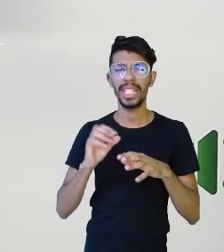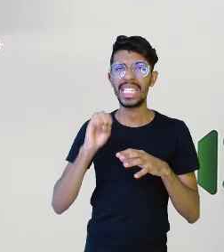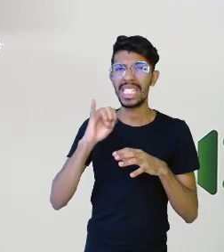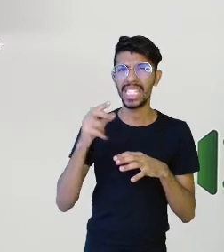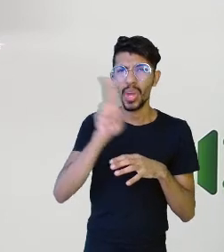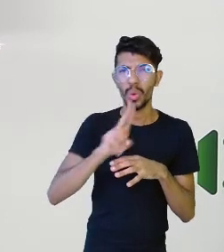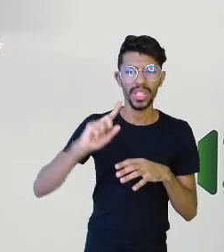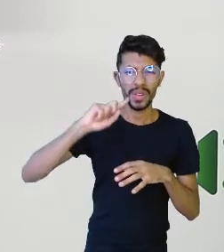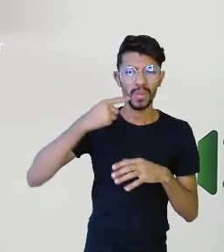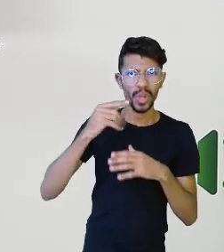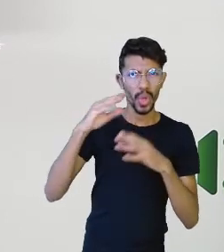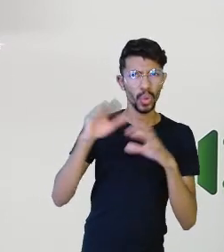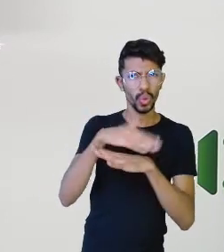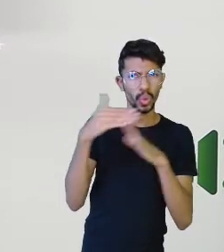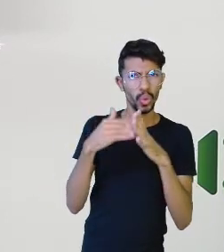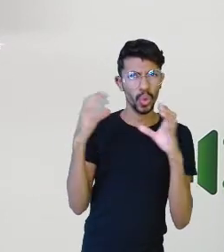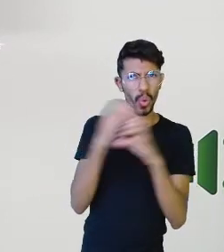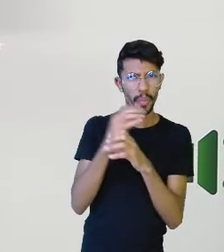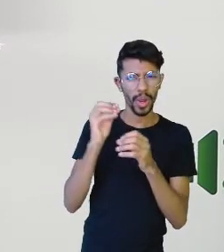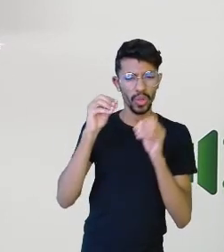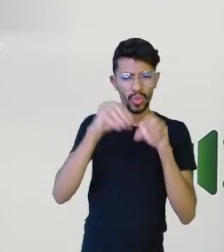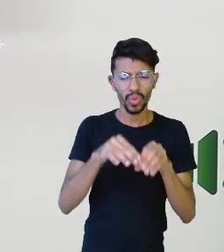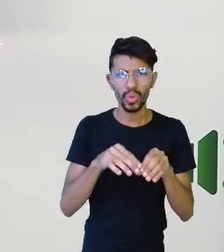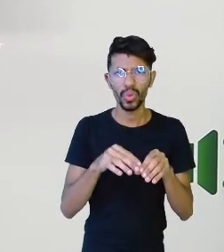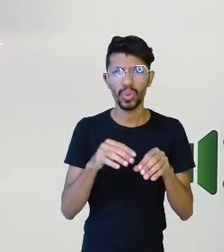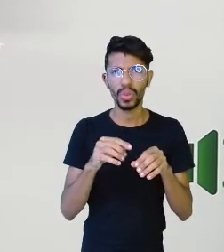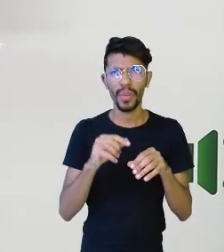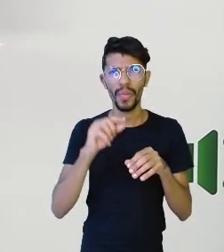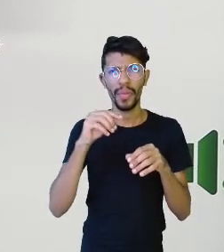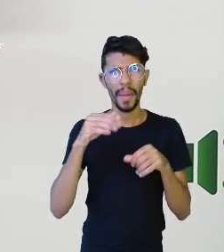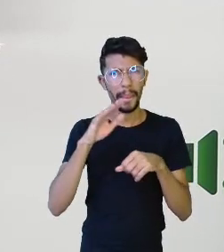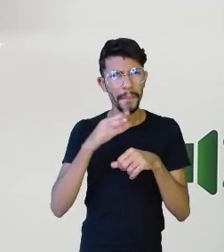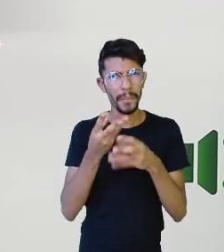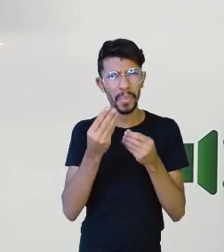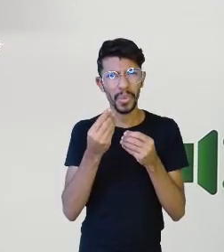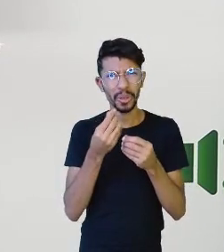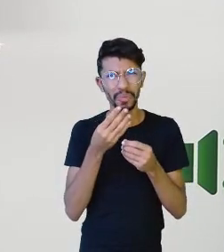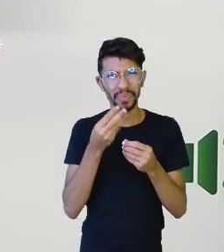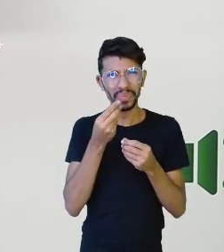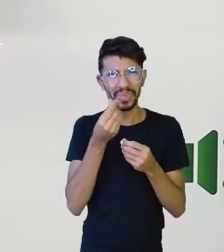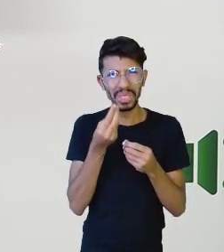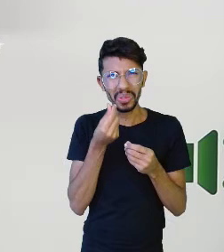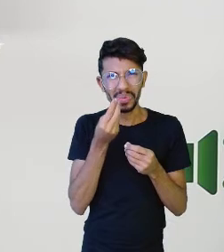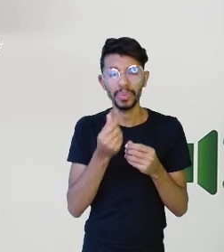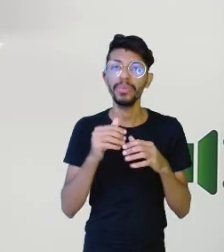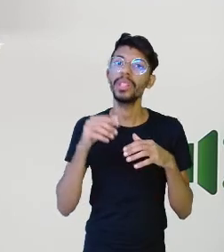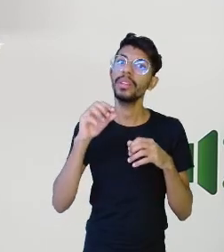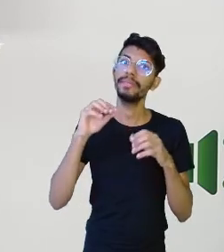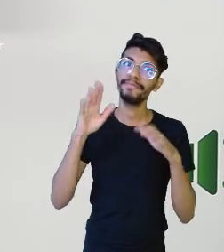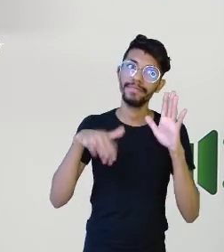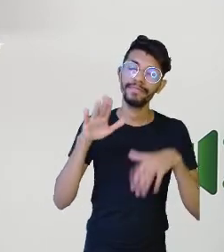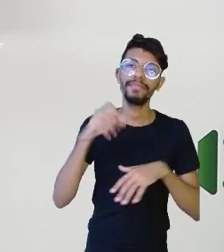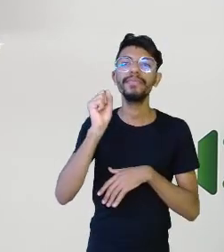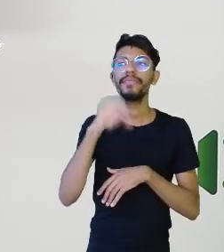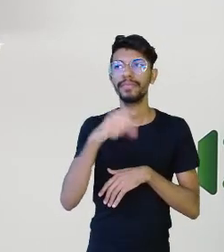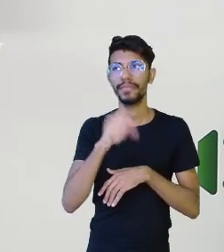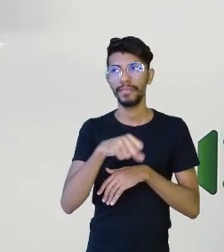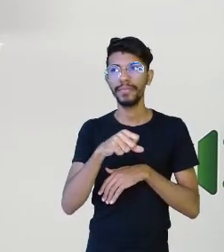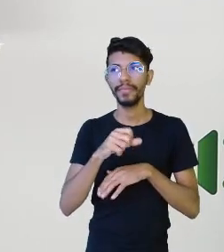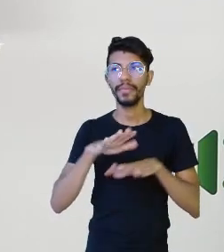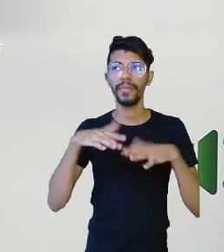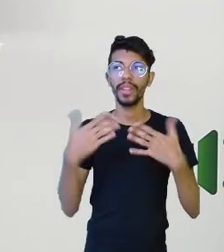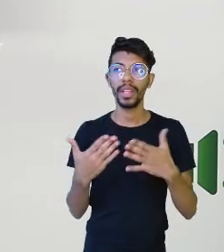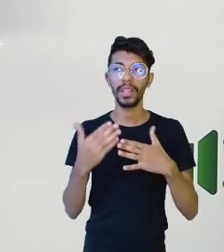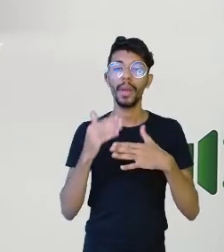azedo? Provavelmente sim. Se na receita tem meio limão, então é a medida certa. Nem sempre